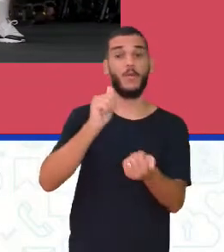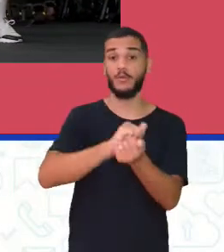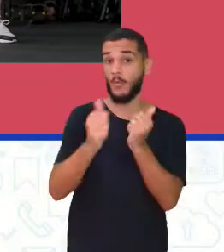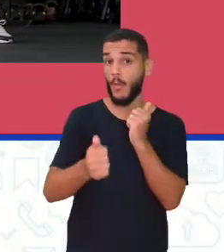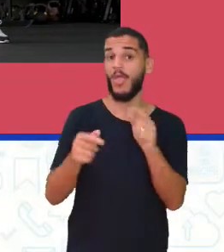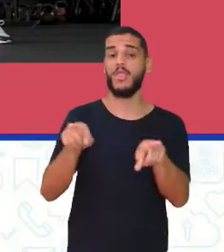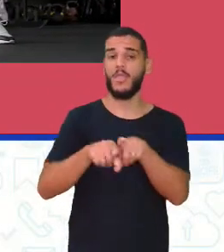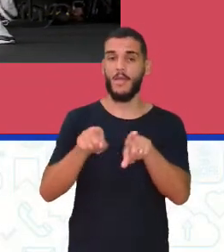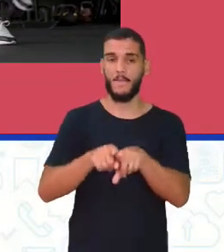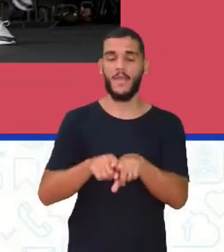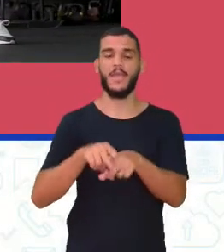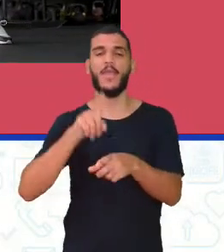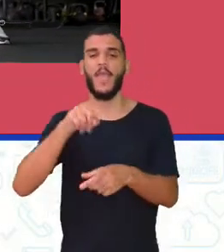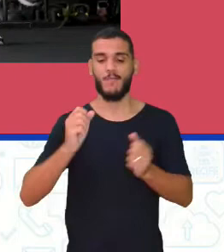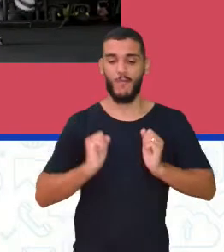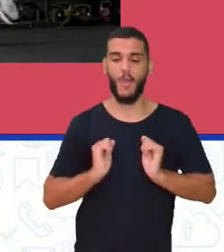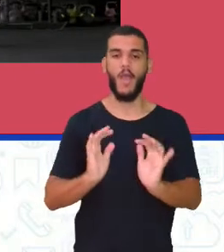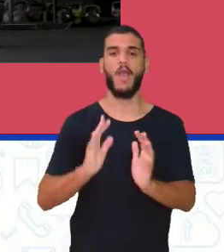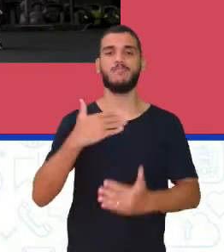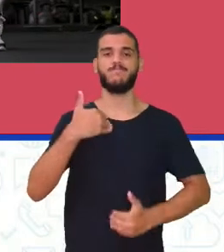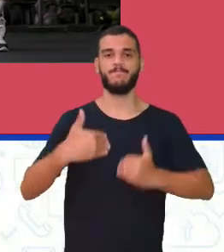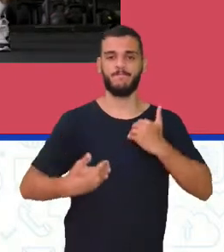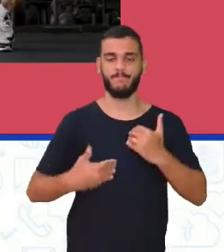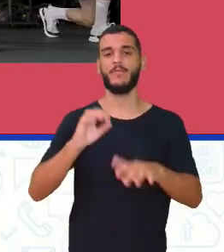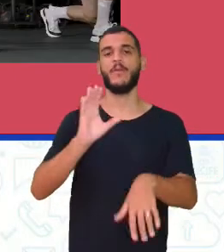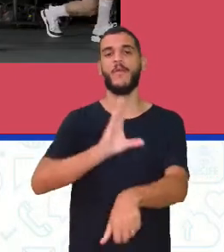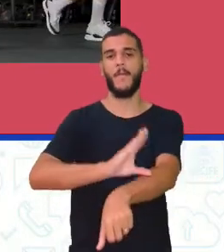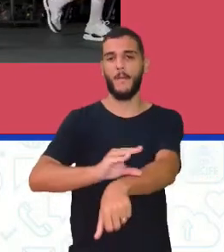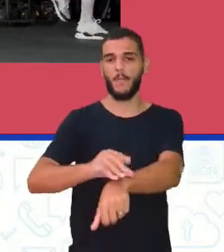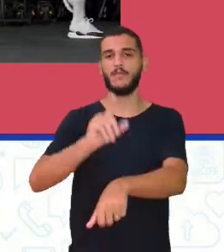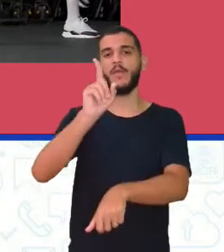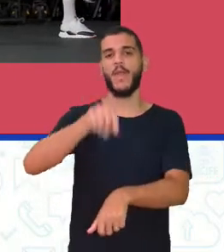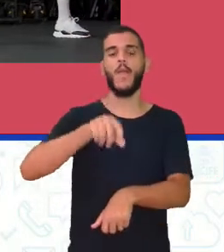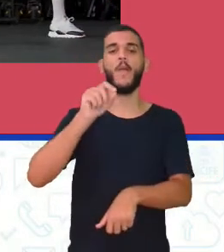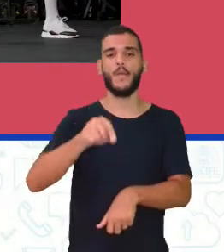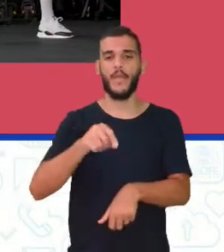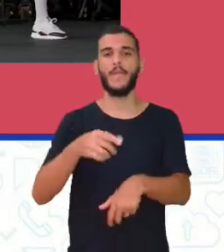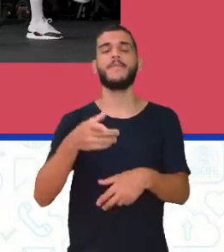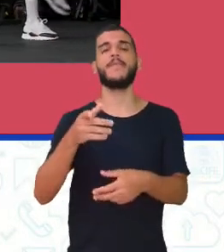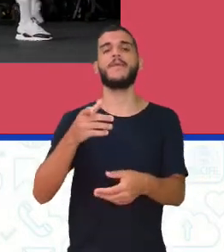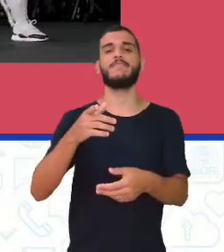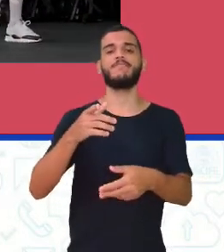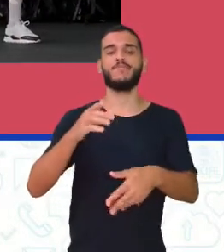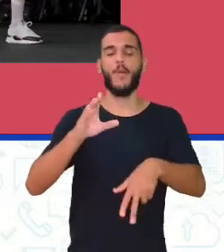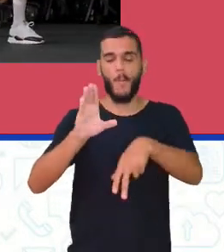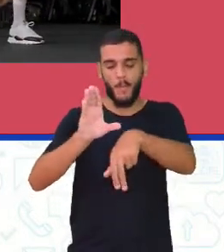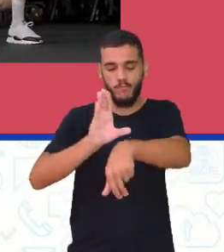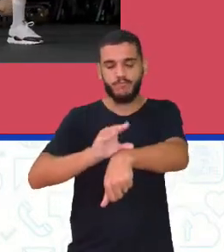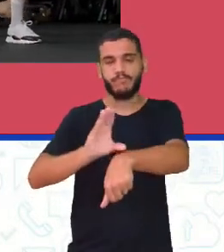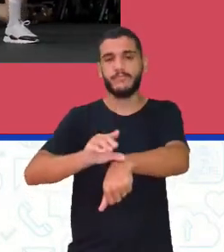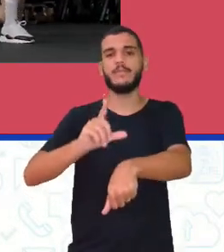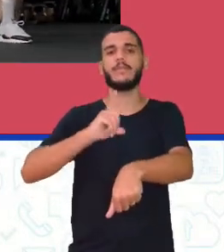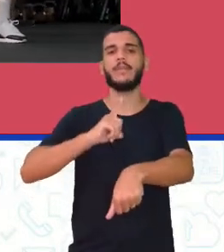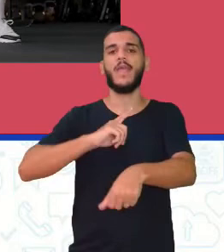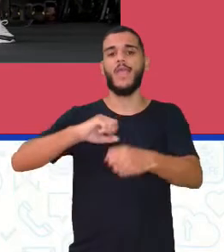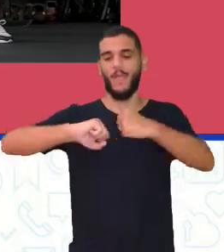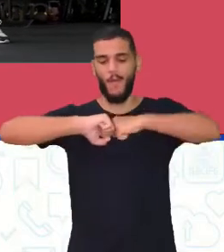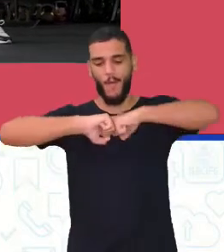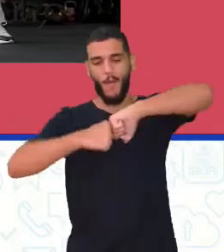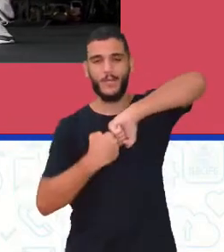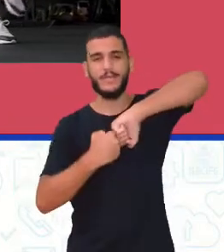De acordo com a sua ação no corpo, os músculos são flexores, adutores, abdutores,